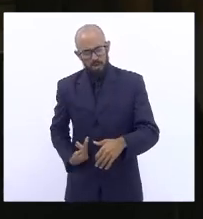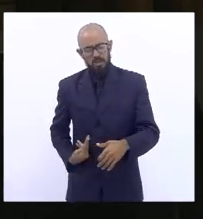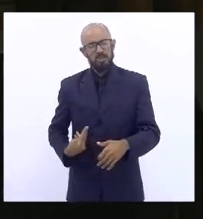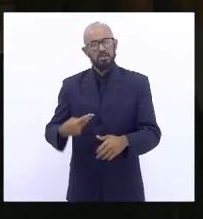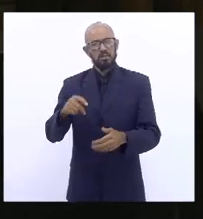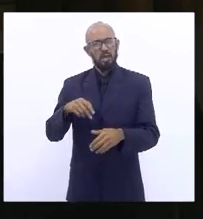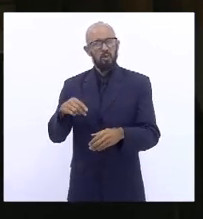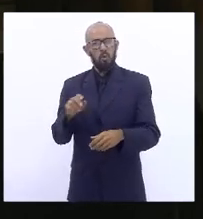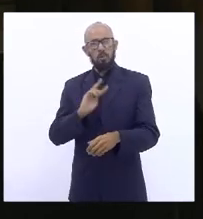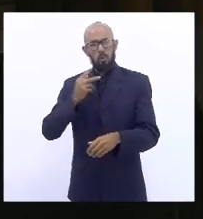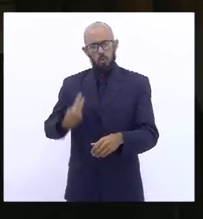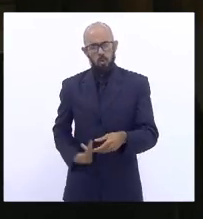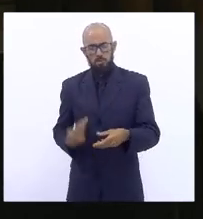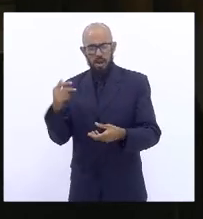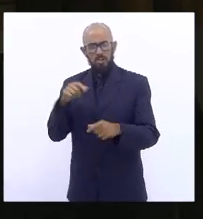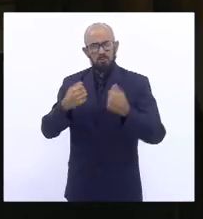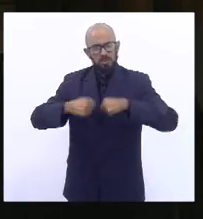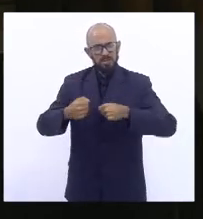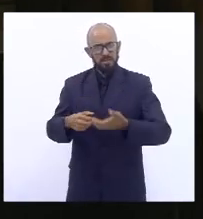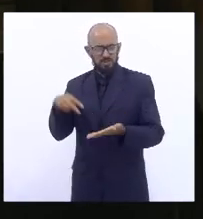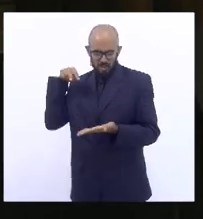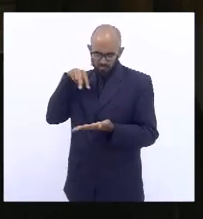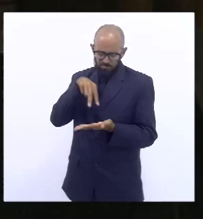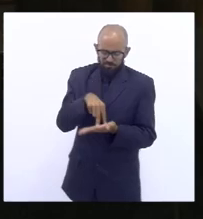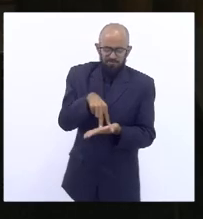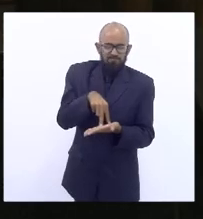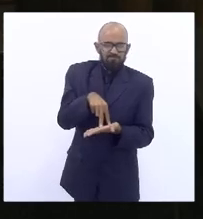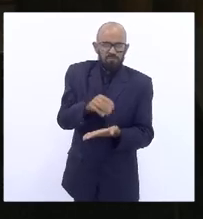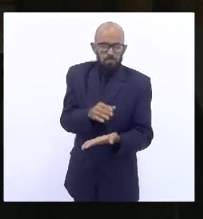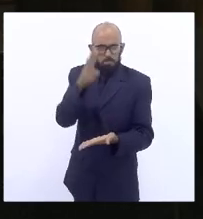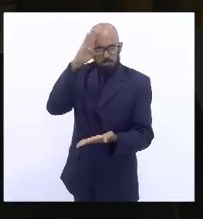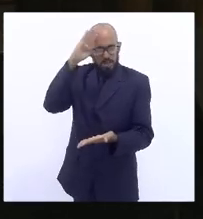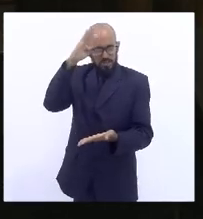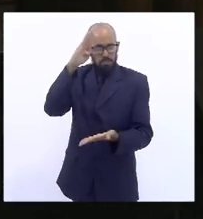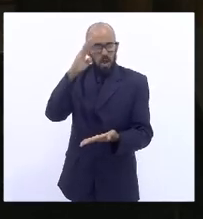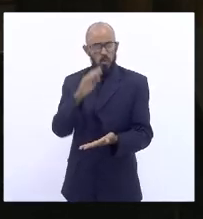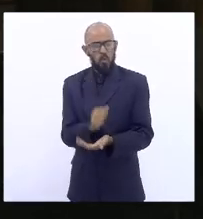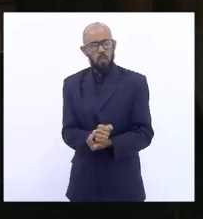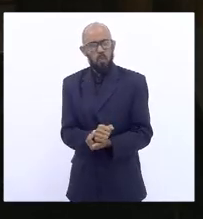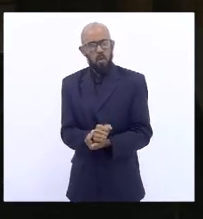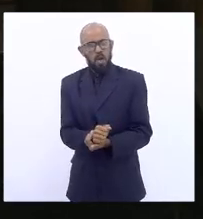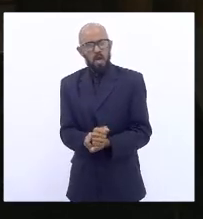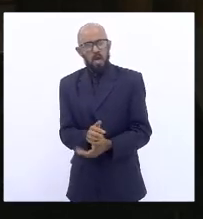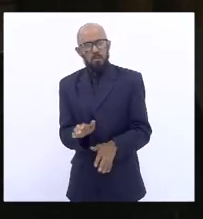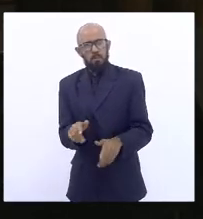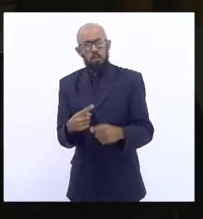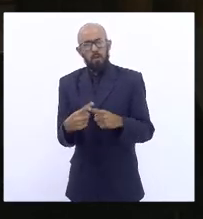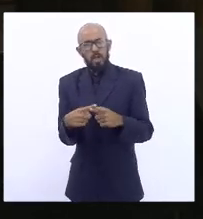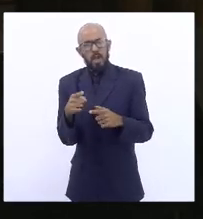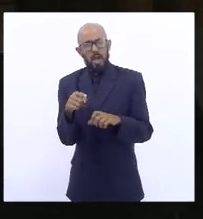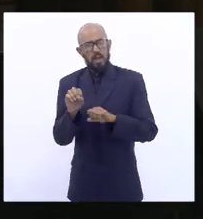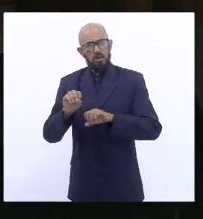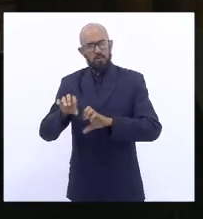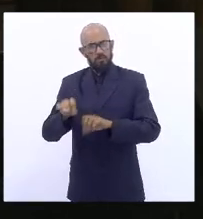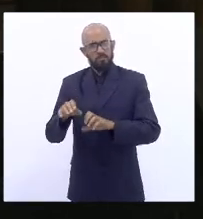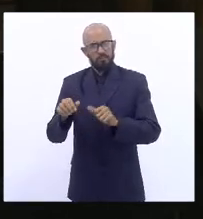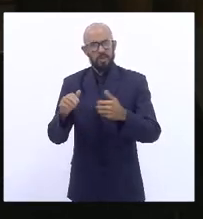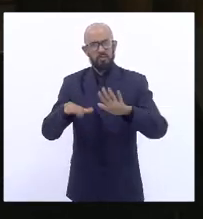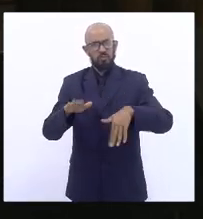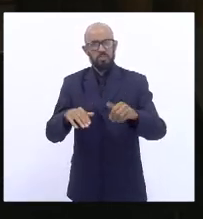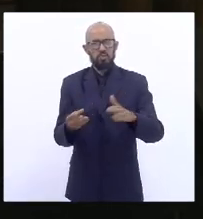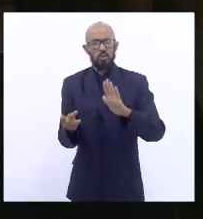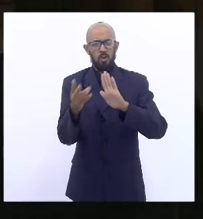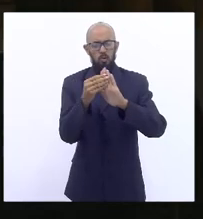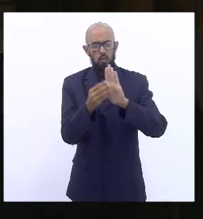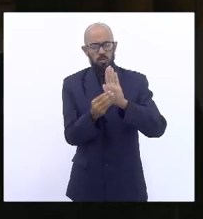ser humano no centro do processo. A visão tradicional de educação, muitas vezes, coloca o conteúdo no centro